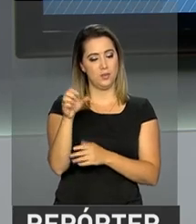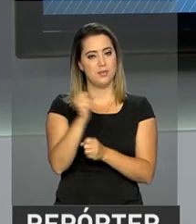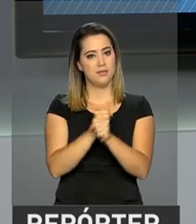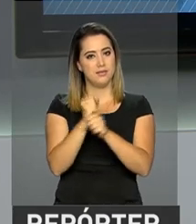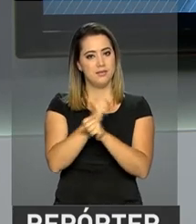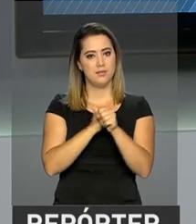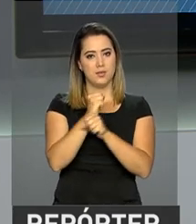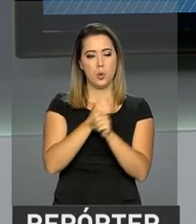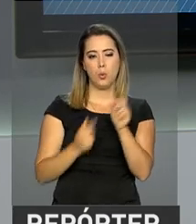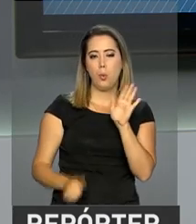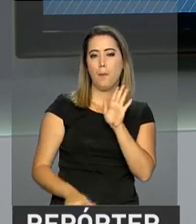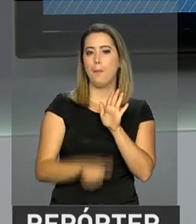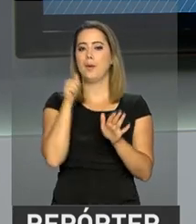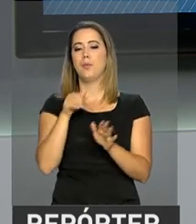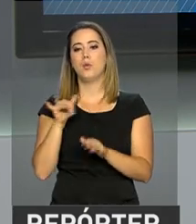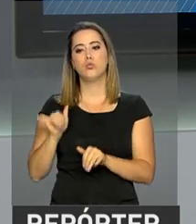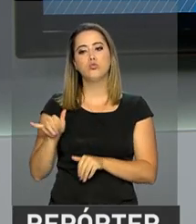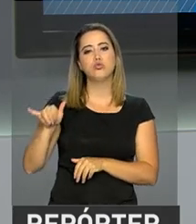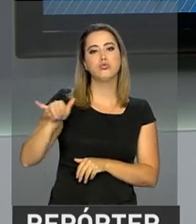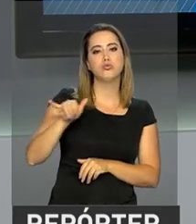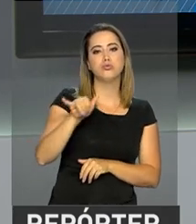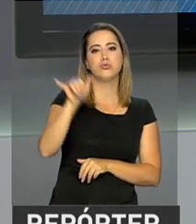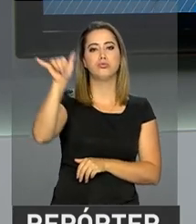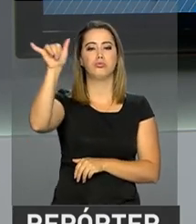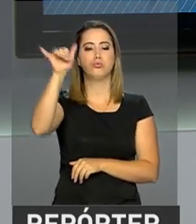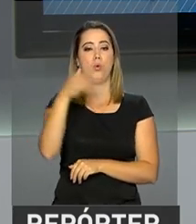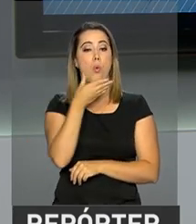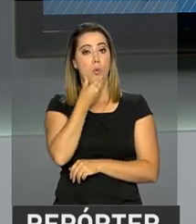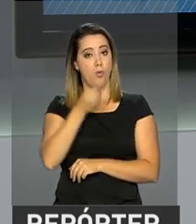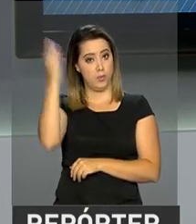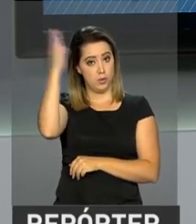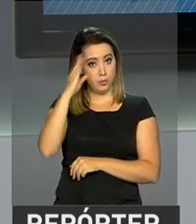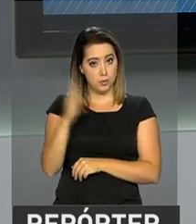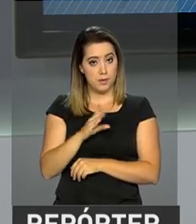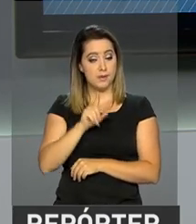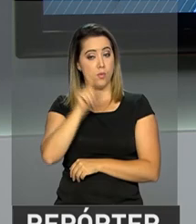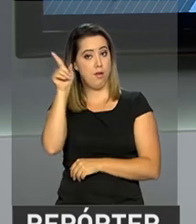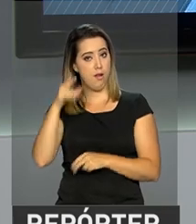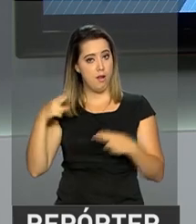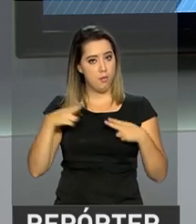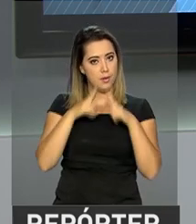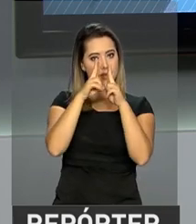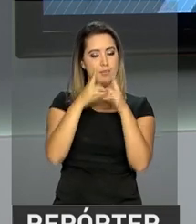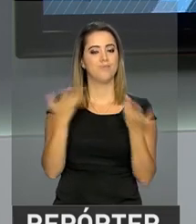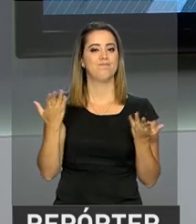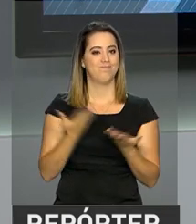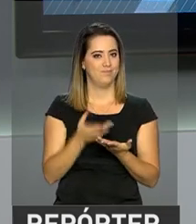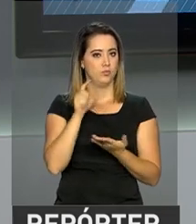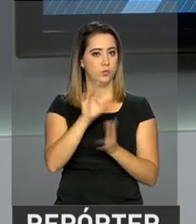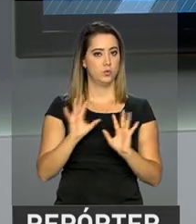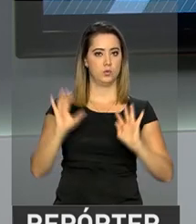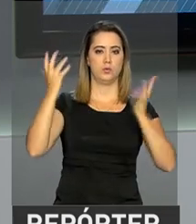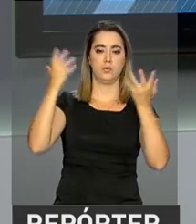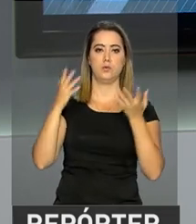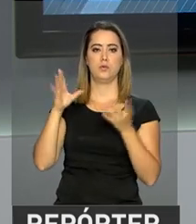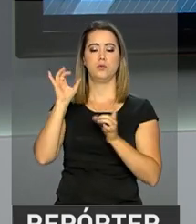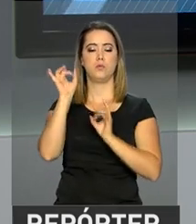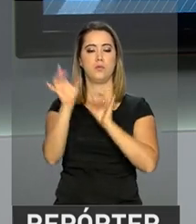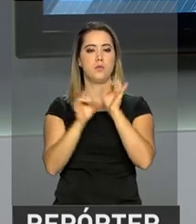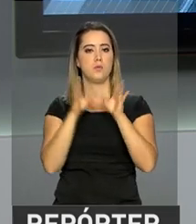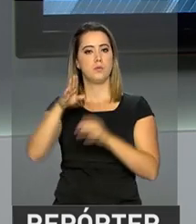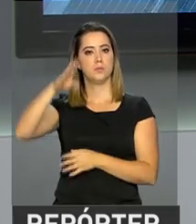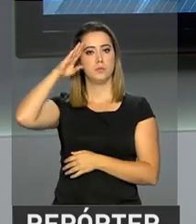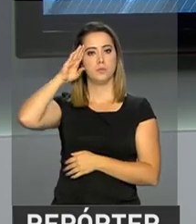1906 por alberto dos santos dumont em paris o comando da aeronáutica realizou um evento para comemorar o dia entregou